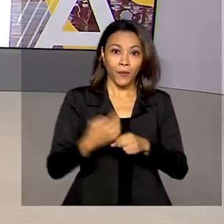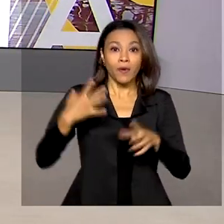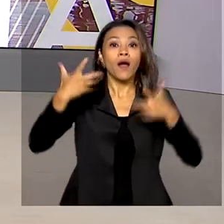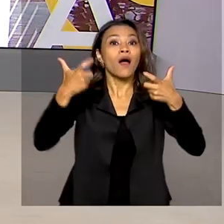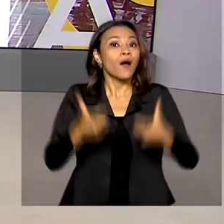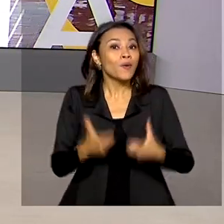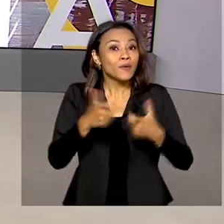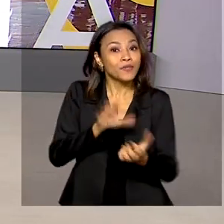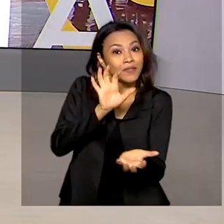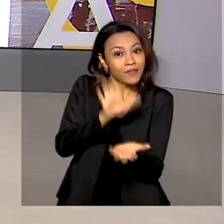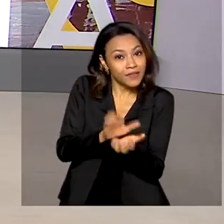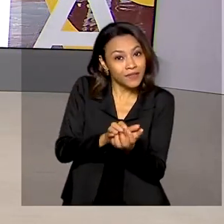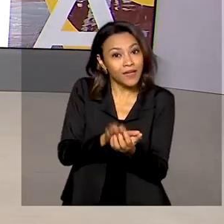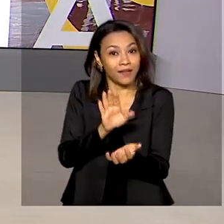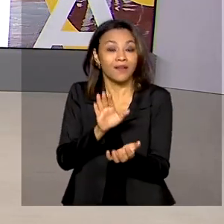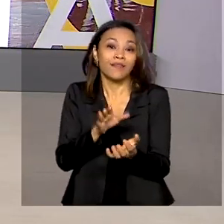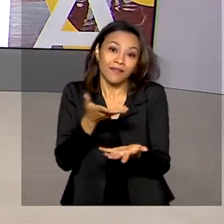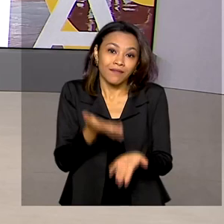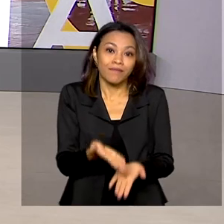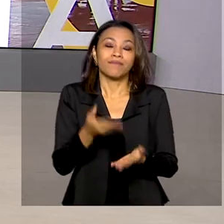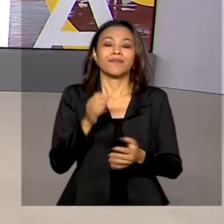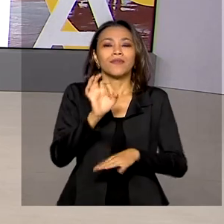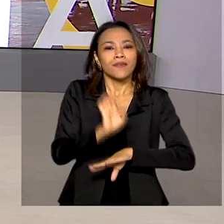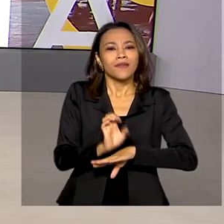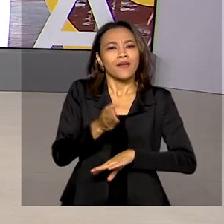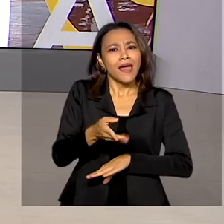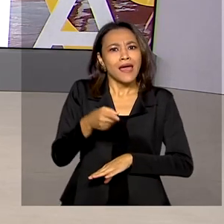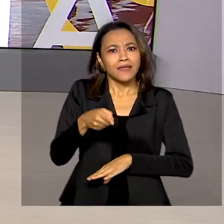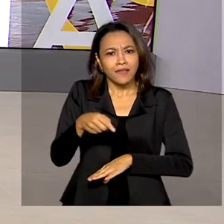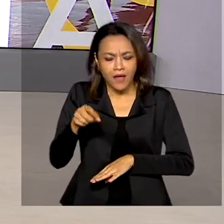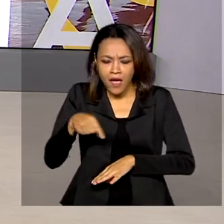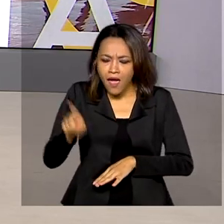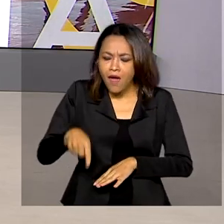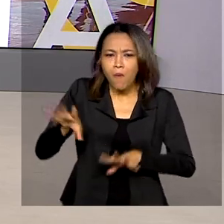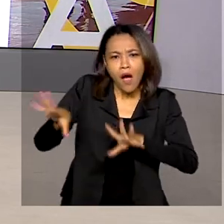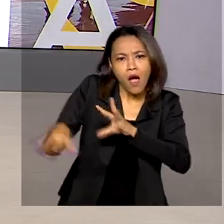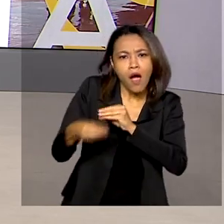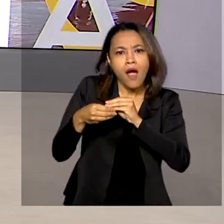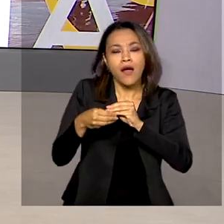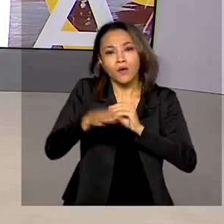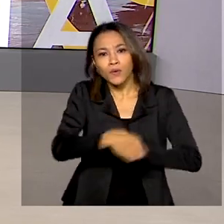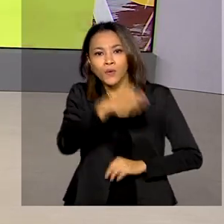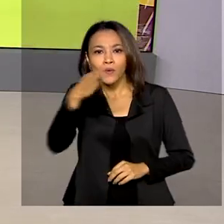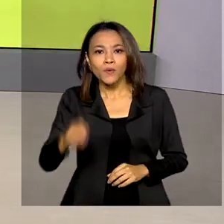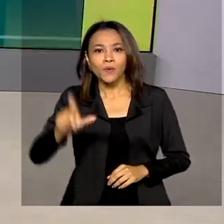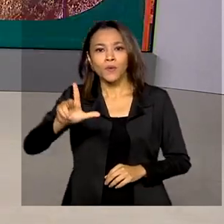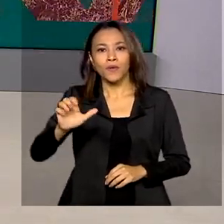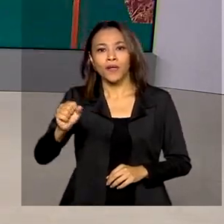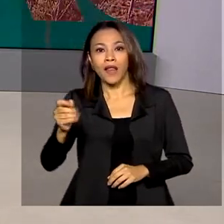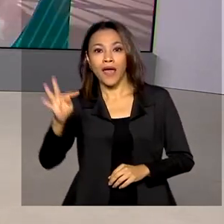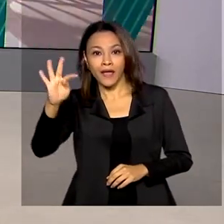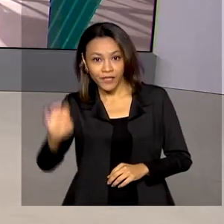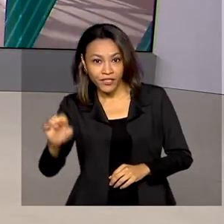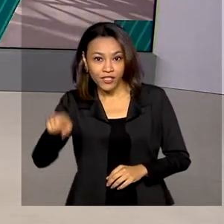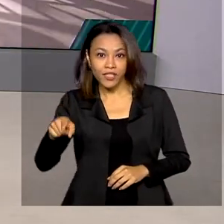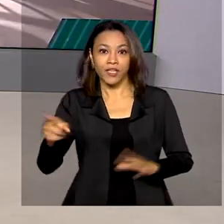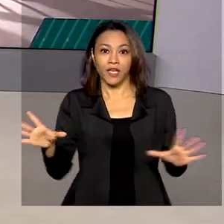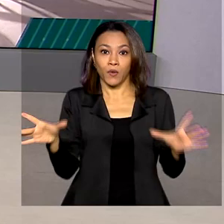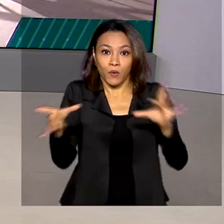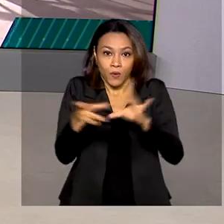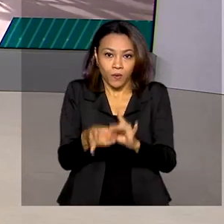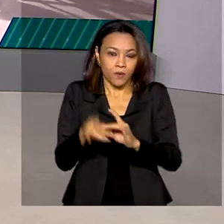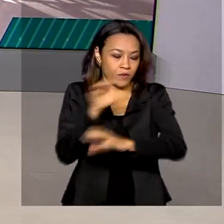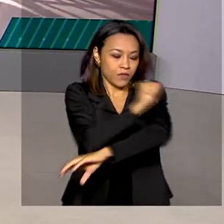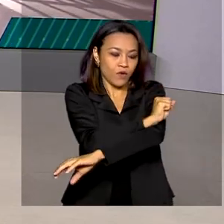Branco em Sertânia Pernambuco o ramal do Agreste é uma obra complementar ao eixo leste do projeto de integração do Rio São